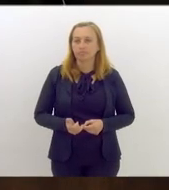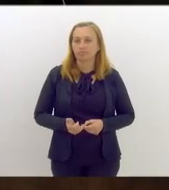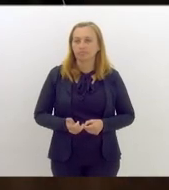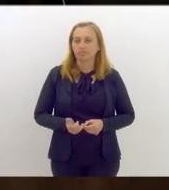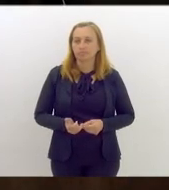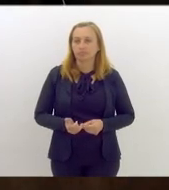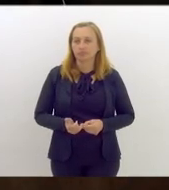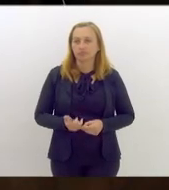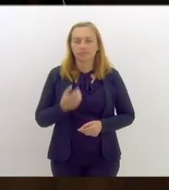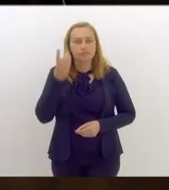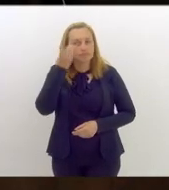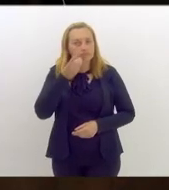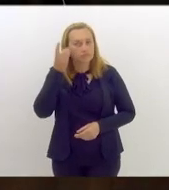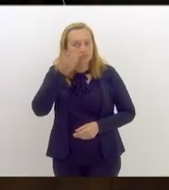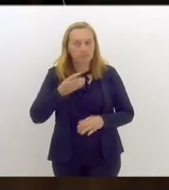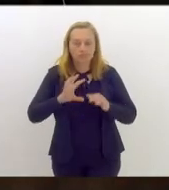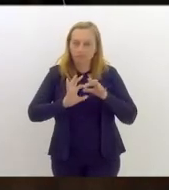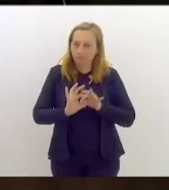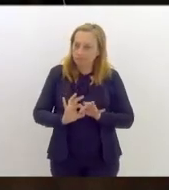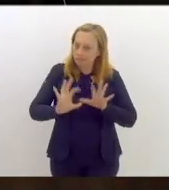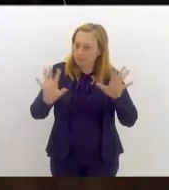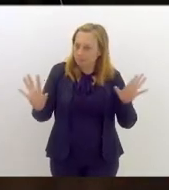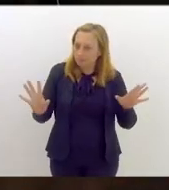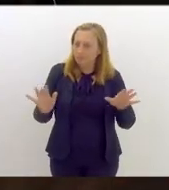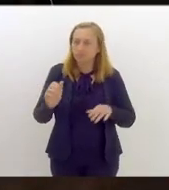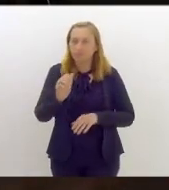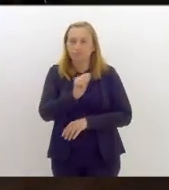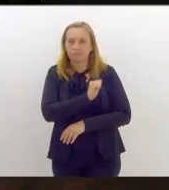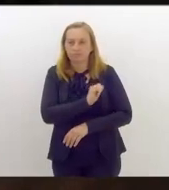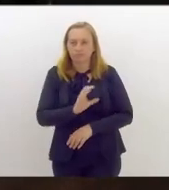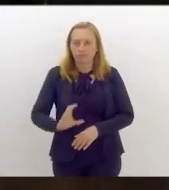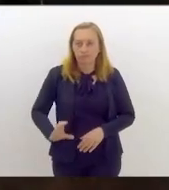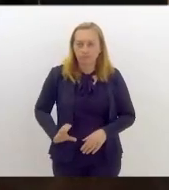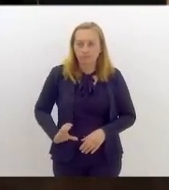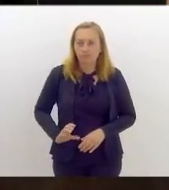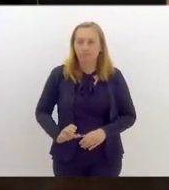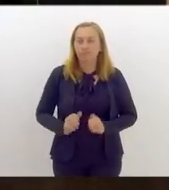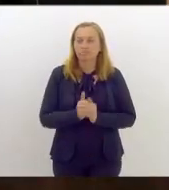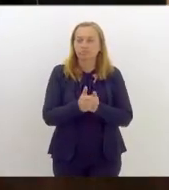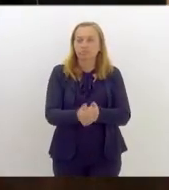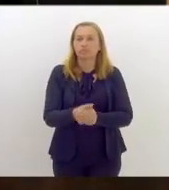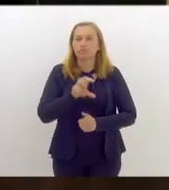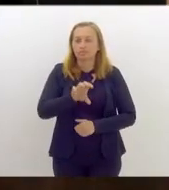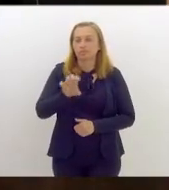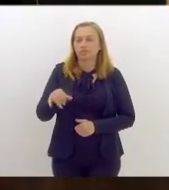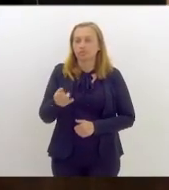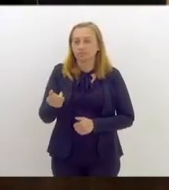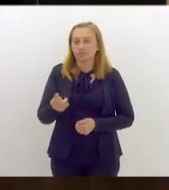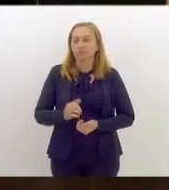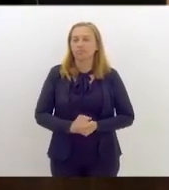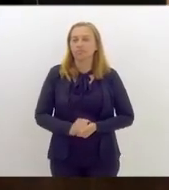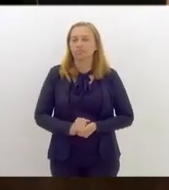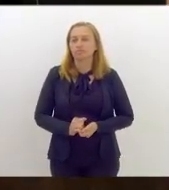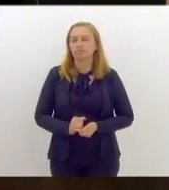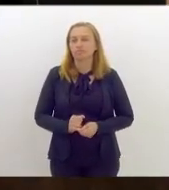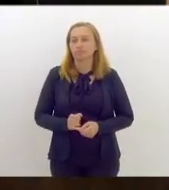deputado democrático André Siciliano, acompanhamos o parecer da CCJ.